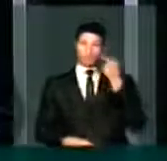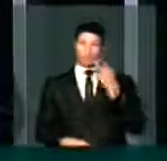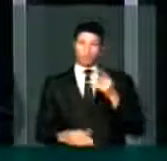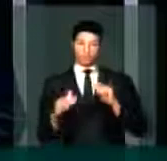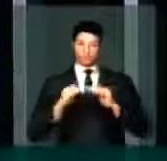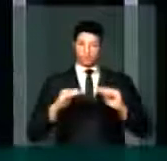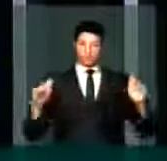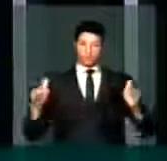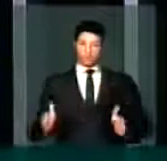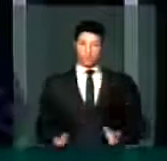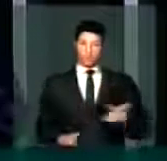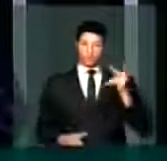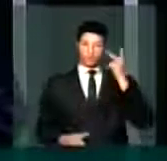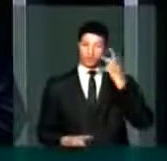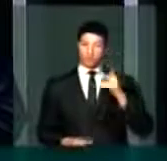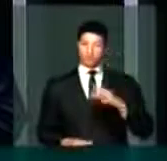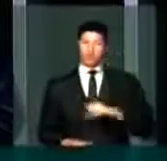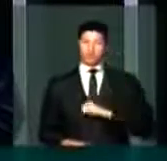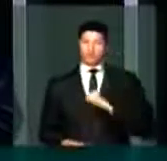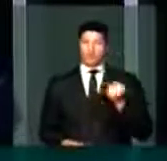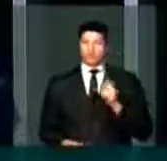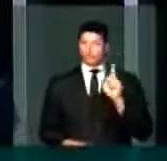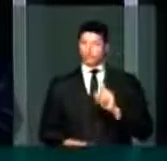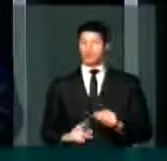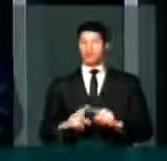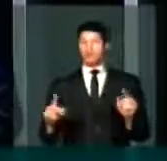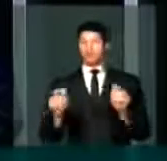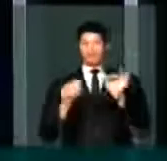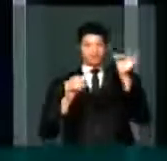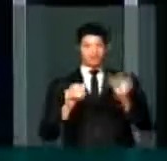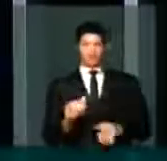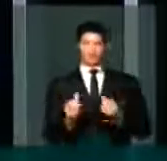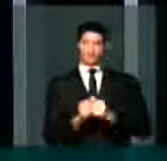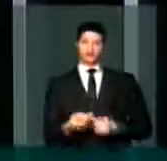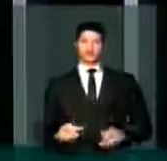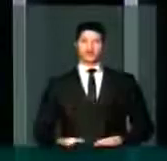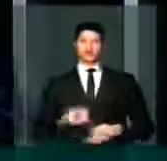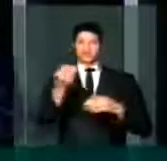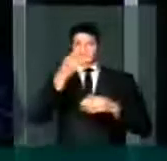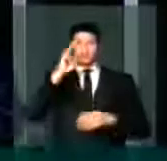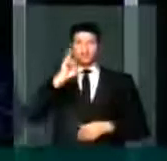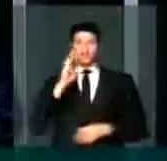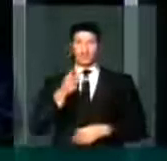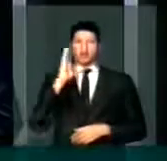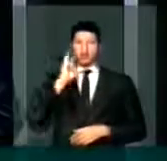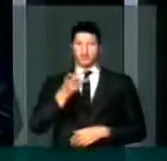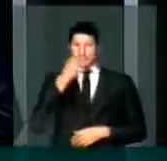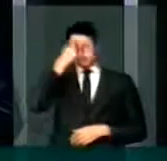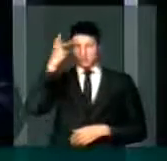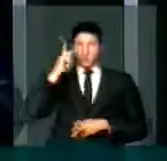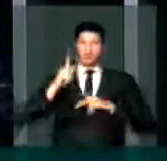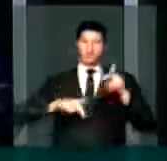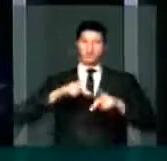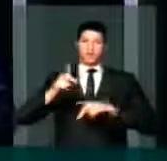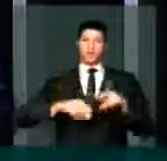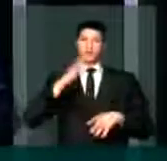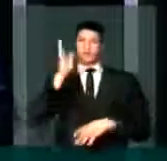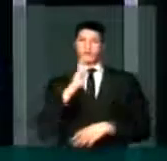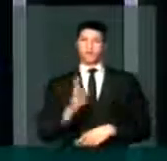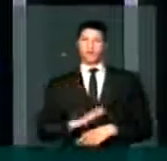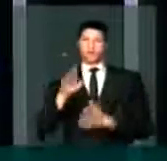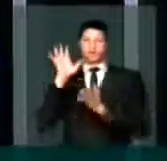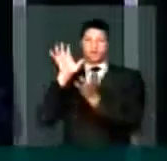dessa tribuna não só com a minha indignação, mas com certeza com a indignação de milhares e milhares de brasileiros, de milhares